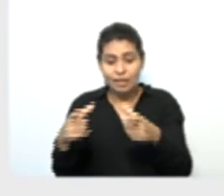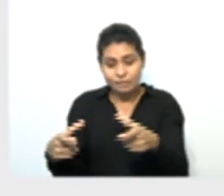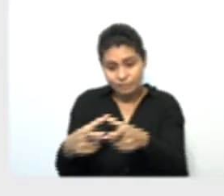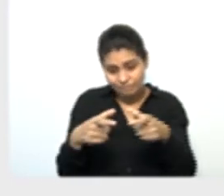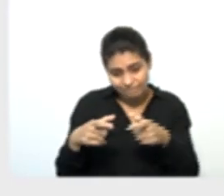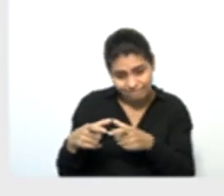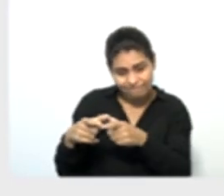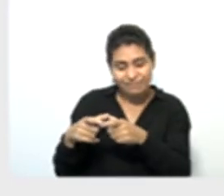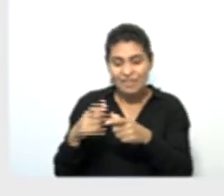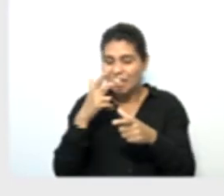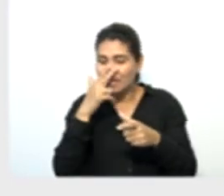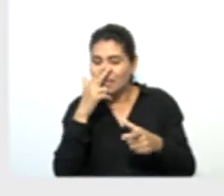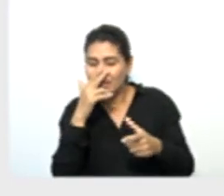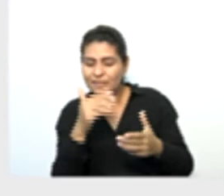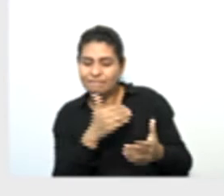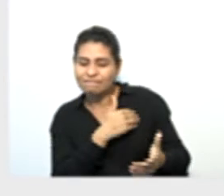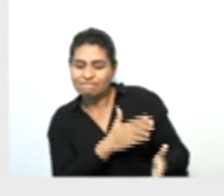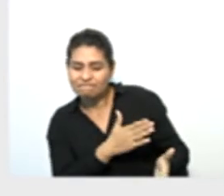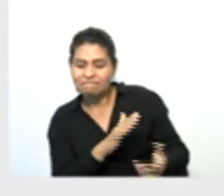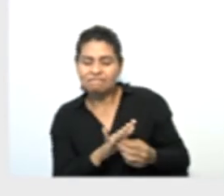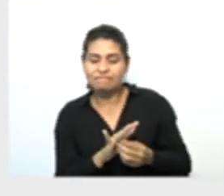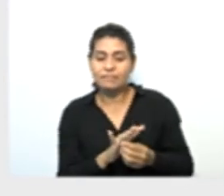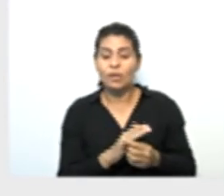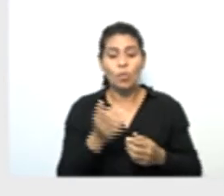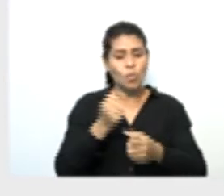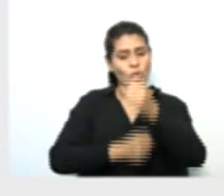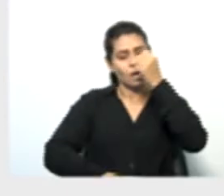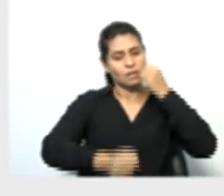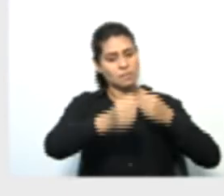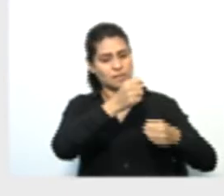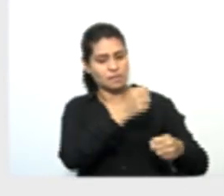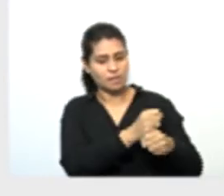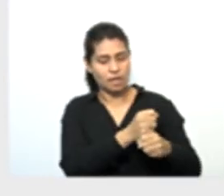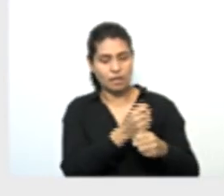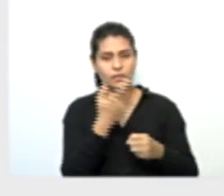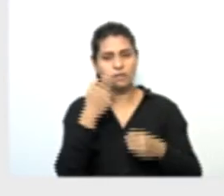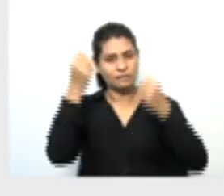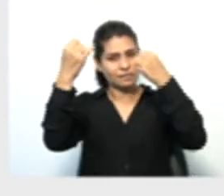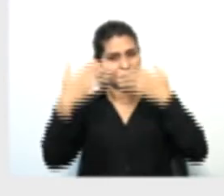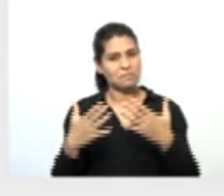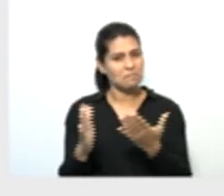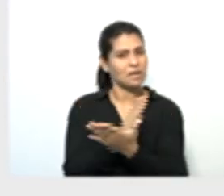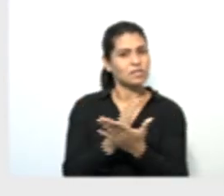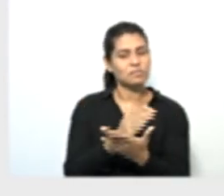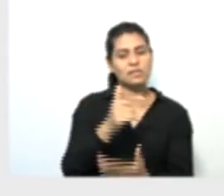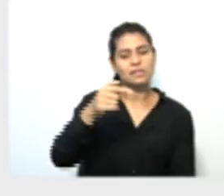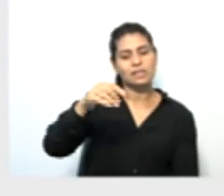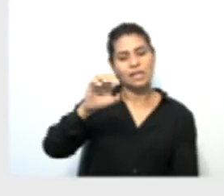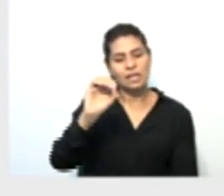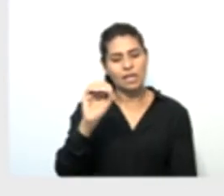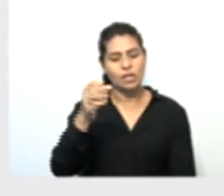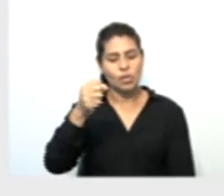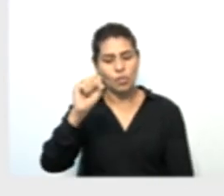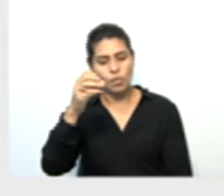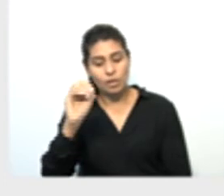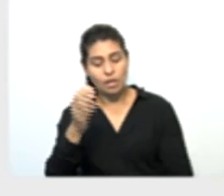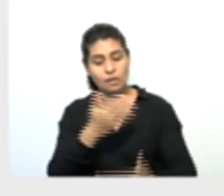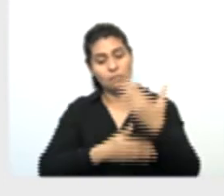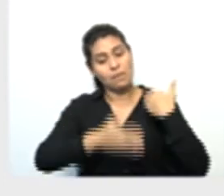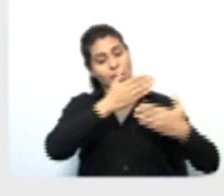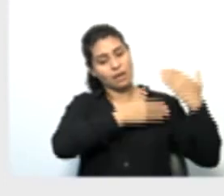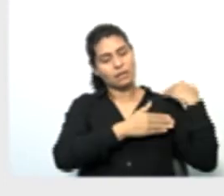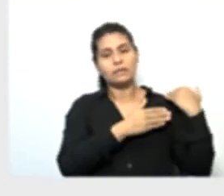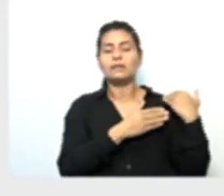sofrer um desfavorecimento é bastante marcada no passado, quando você vai discutir alguma realidade da década de 70, 80, períodos anteriores a